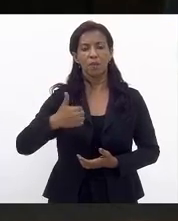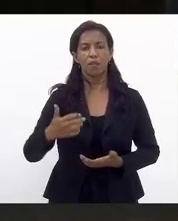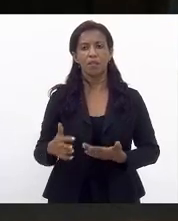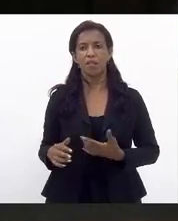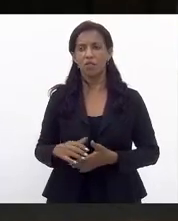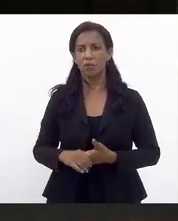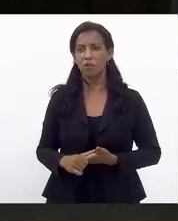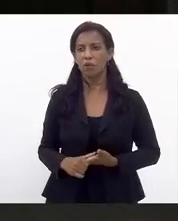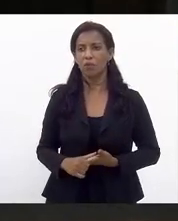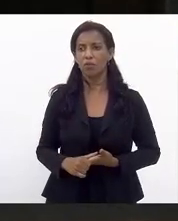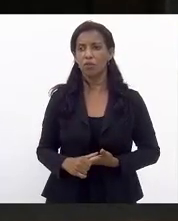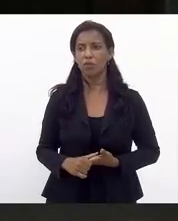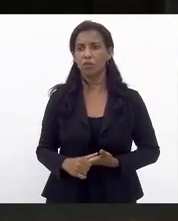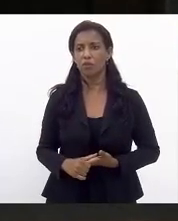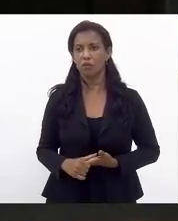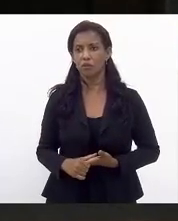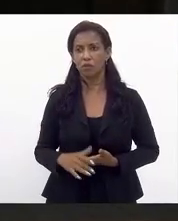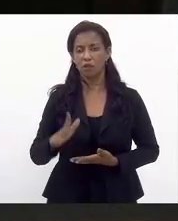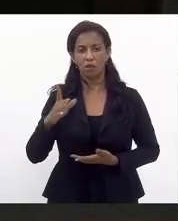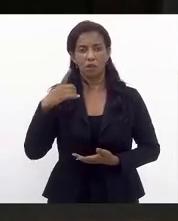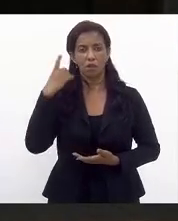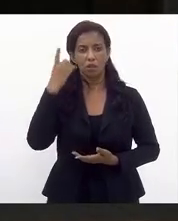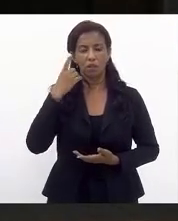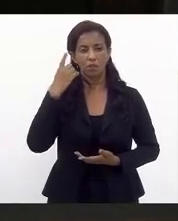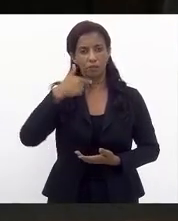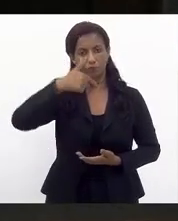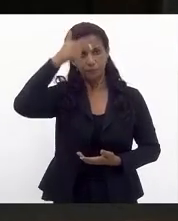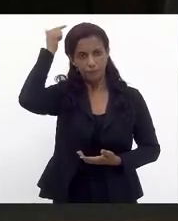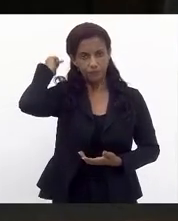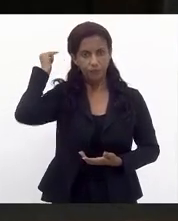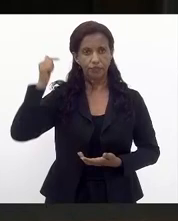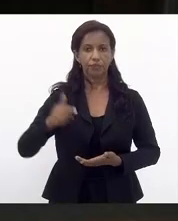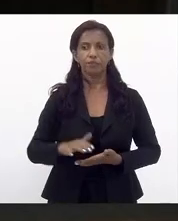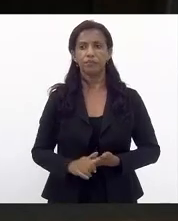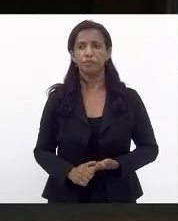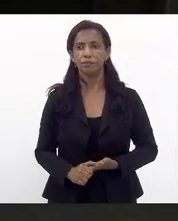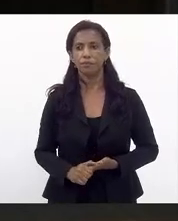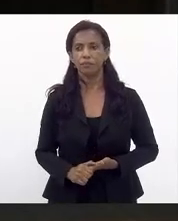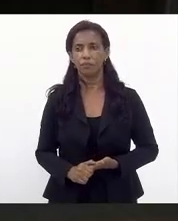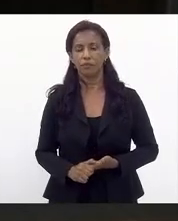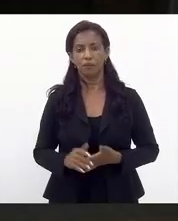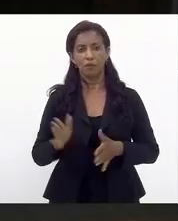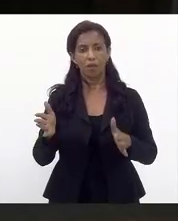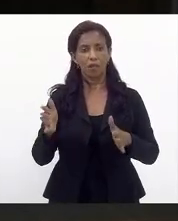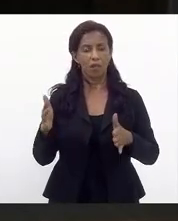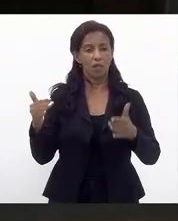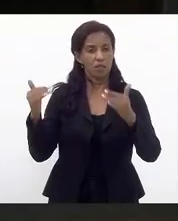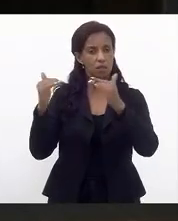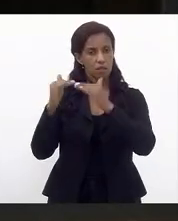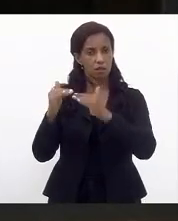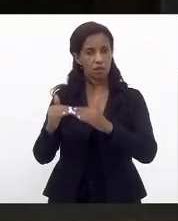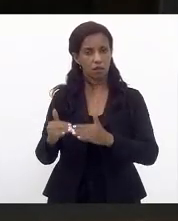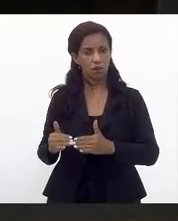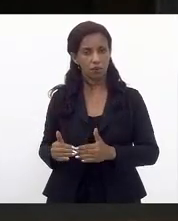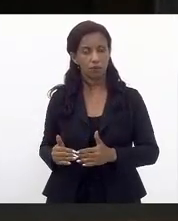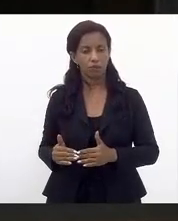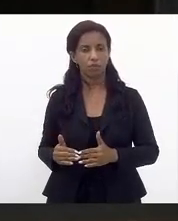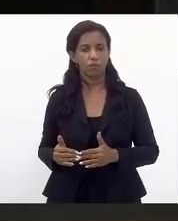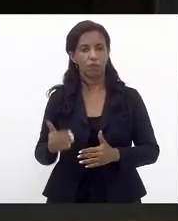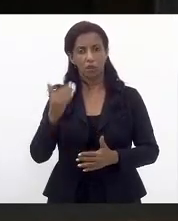substitutivo ela avançou para os Paulo pode me ajudar inclusive nesses acordos E aí